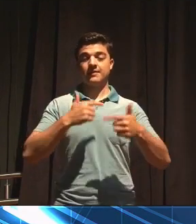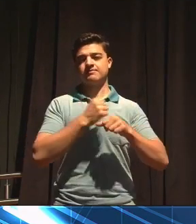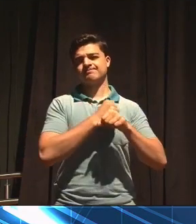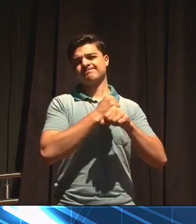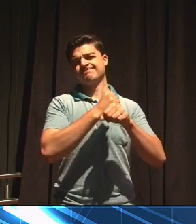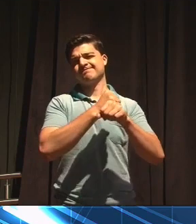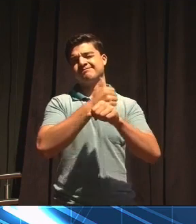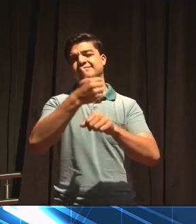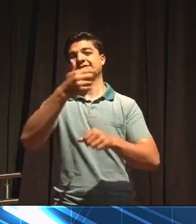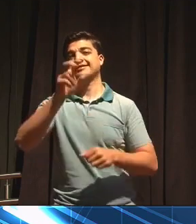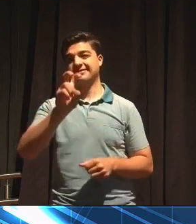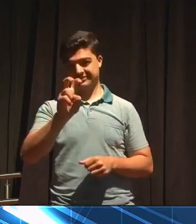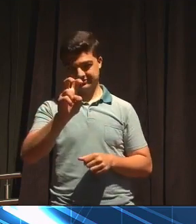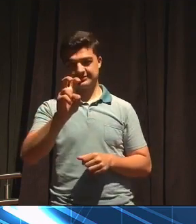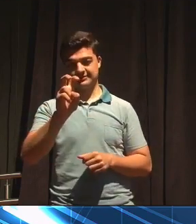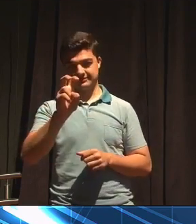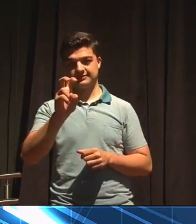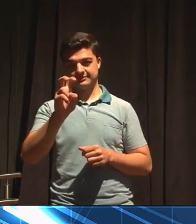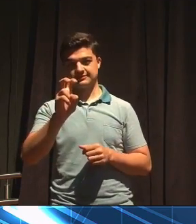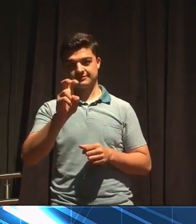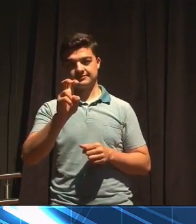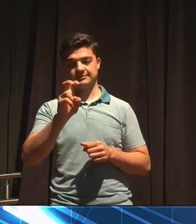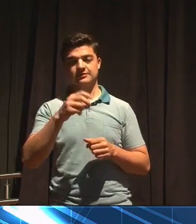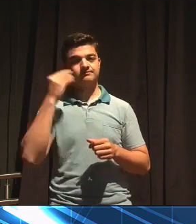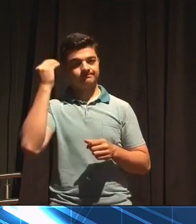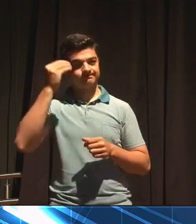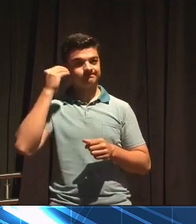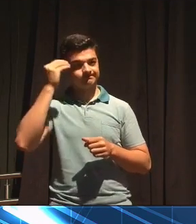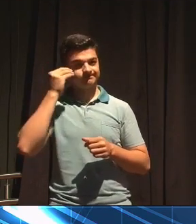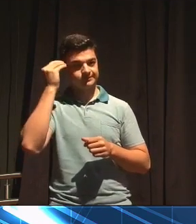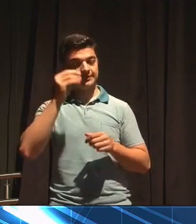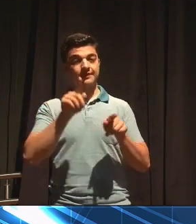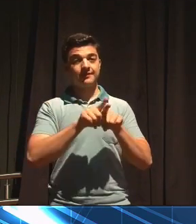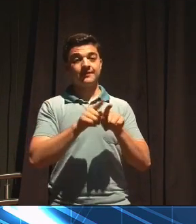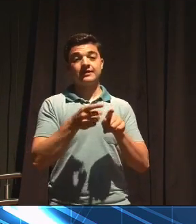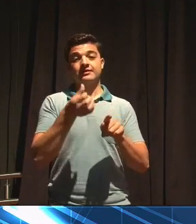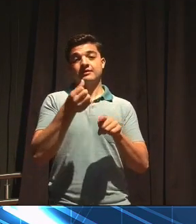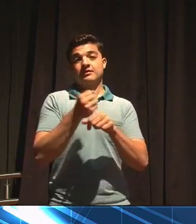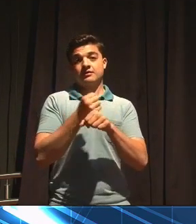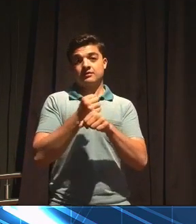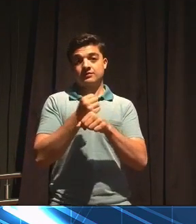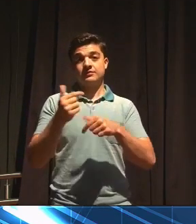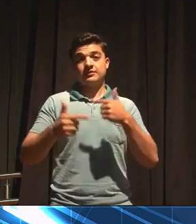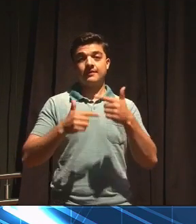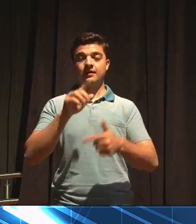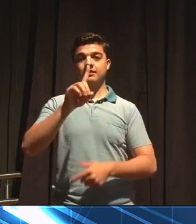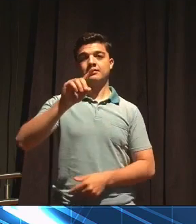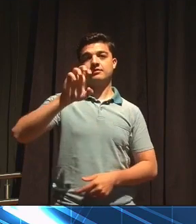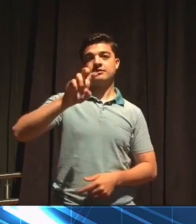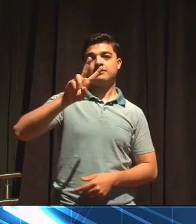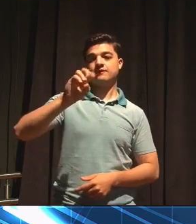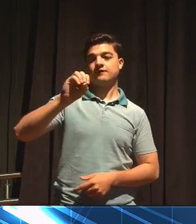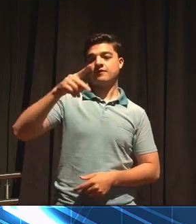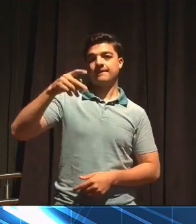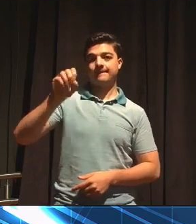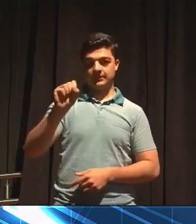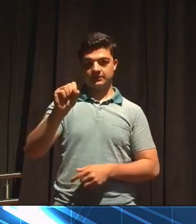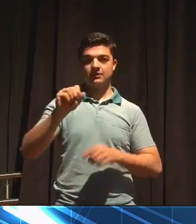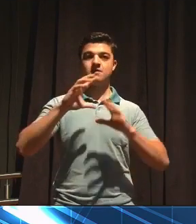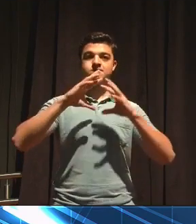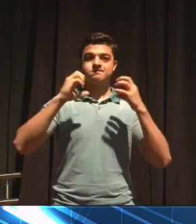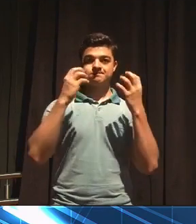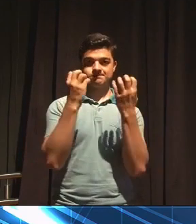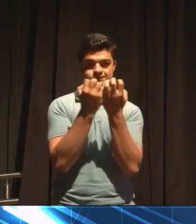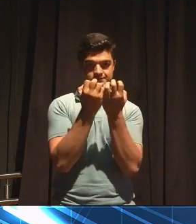anos. Nos últimos 15 anos já eu tenho experiência. Nos últimos 6 anos eu tenho trabalhado bastante com DevOps, com Cloud e arquiteturas